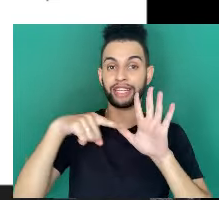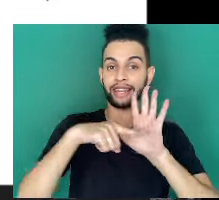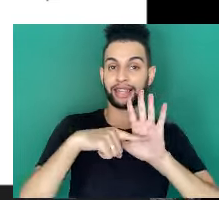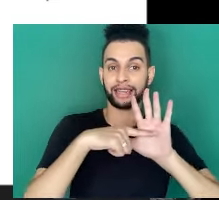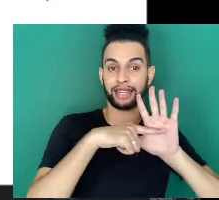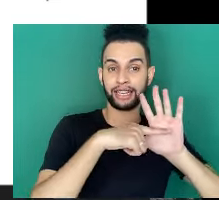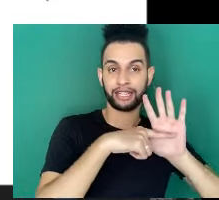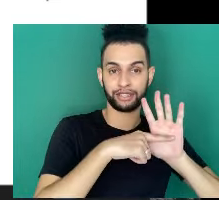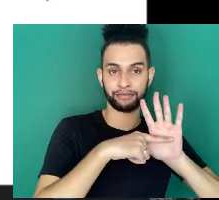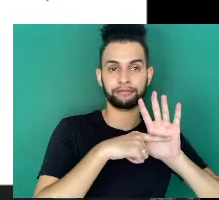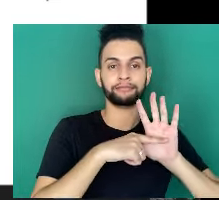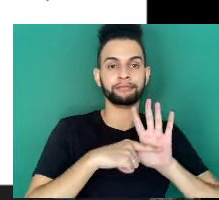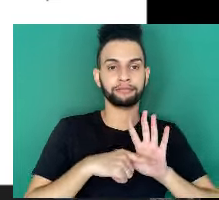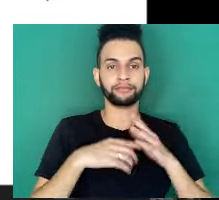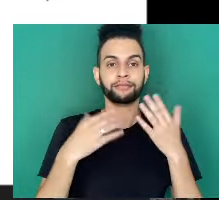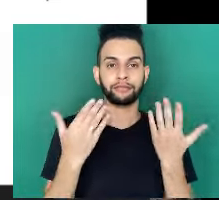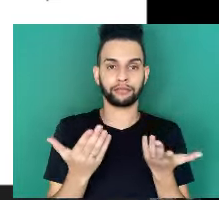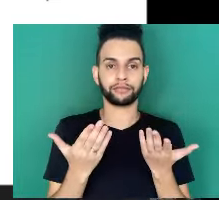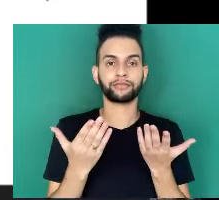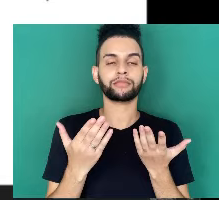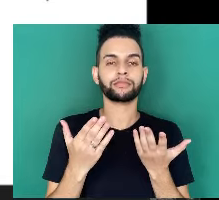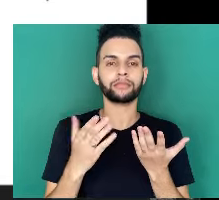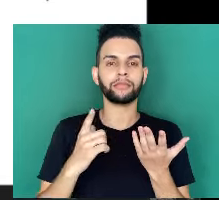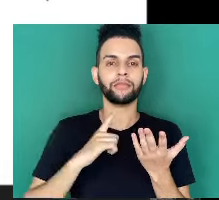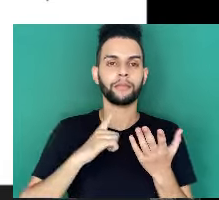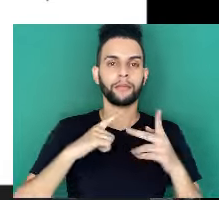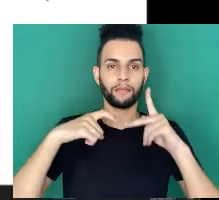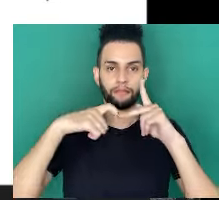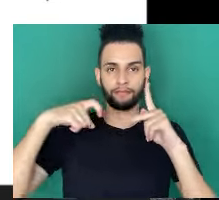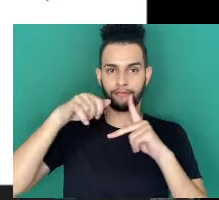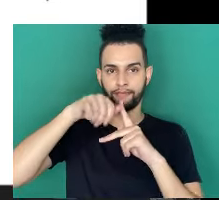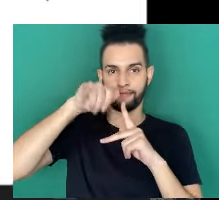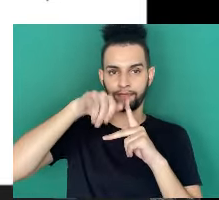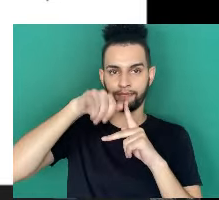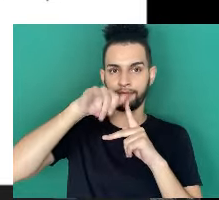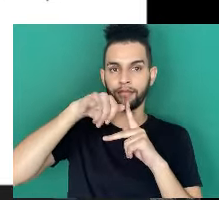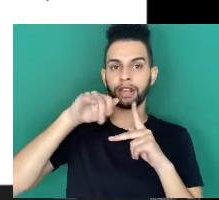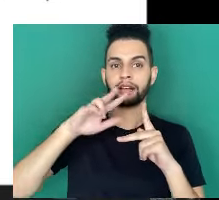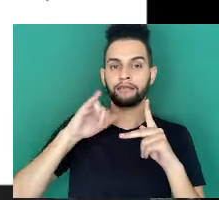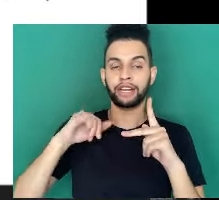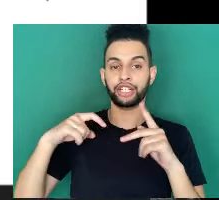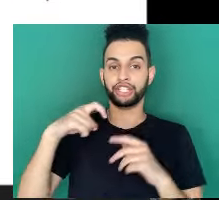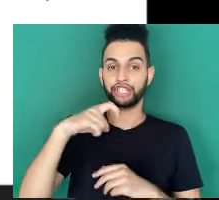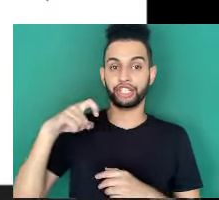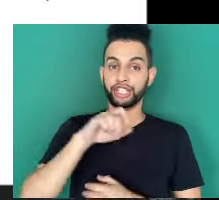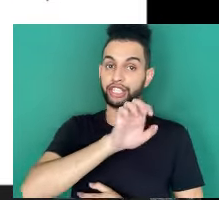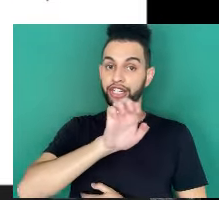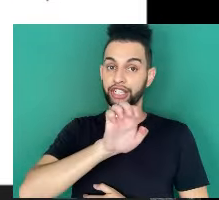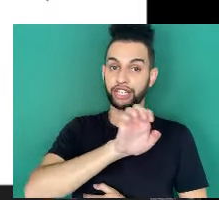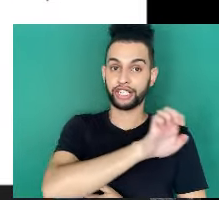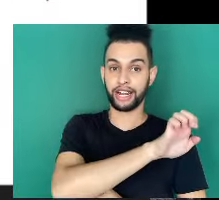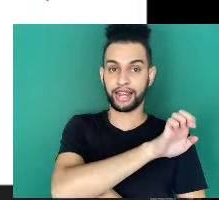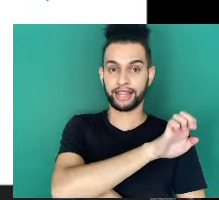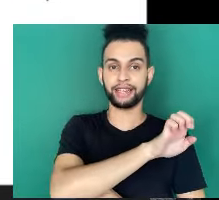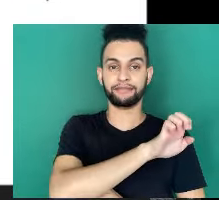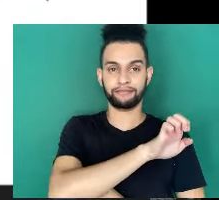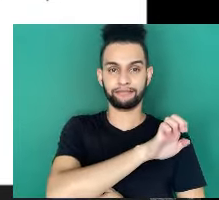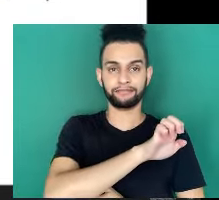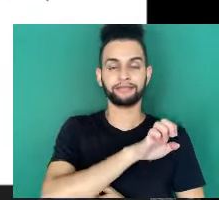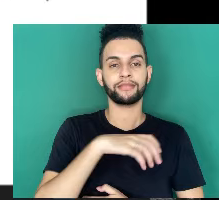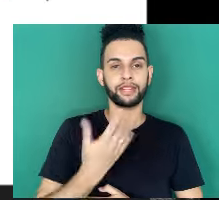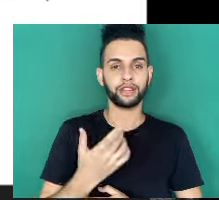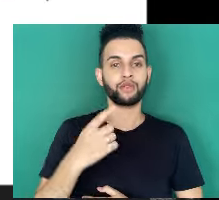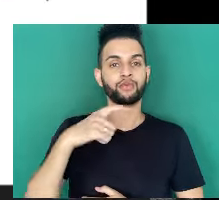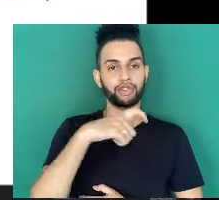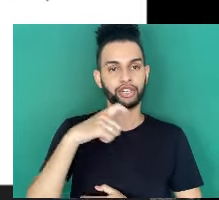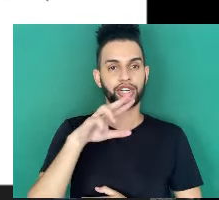vai pegar o gráfico da função, vai fazer o x andar para a esquerda, né, cada vez mais, então o